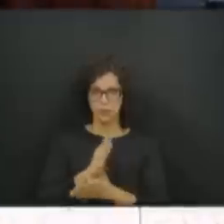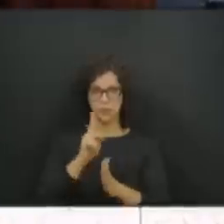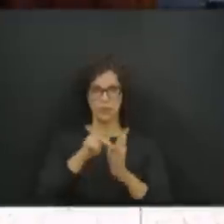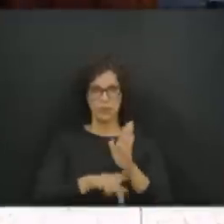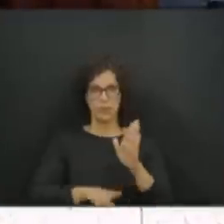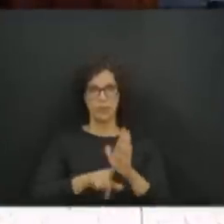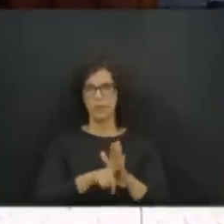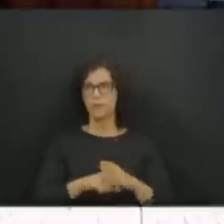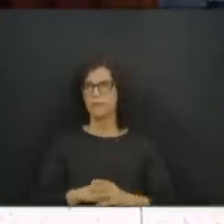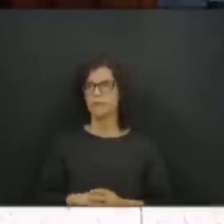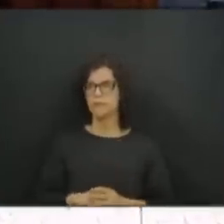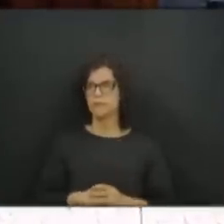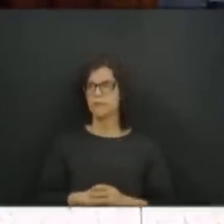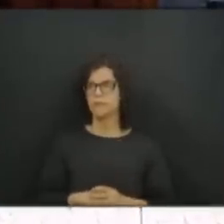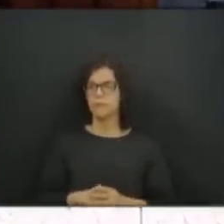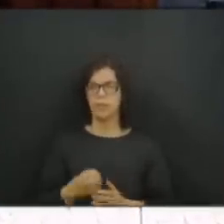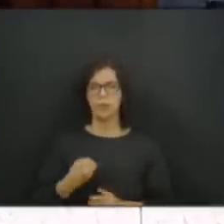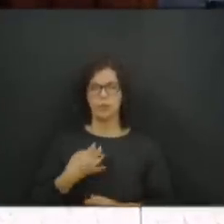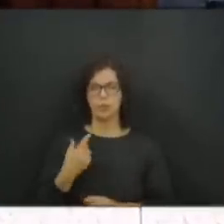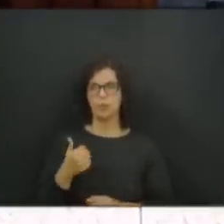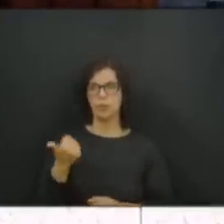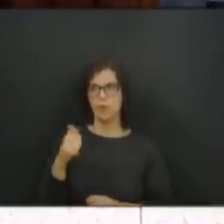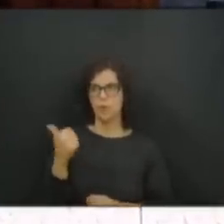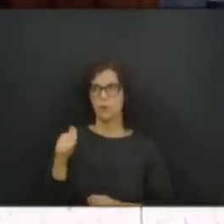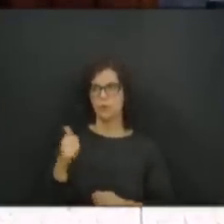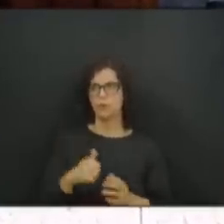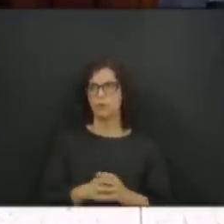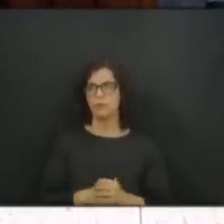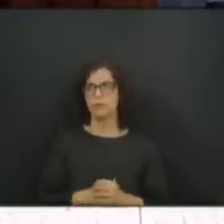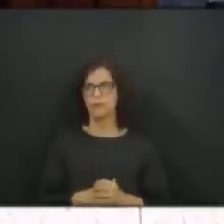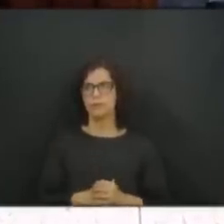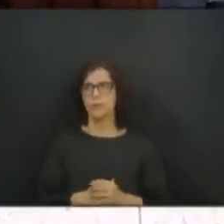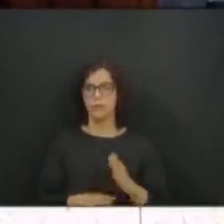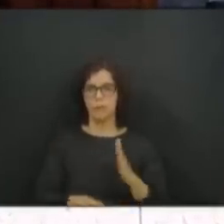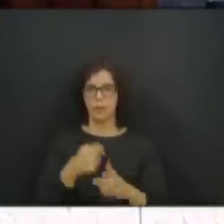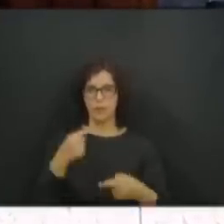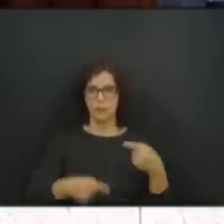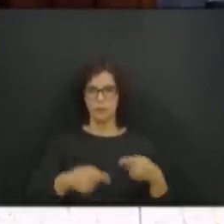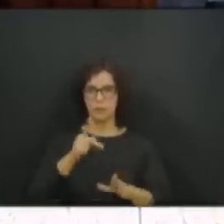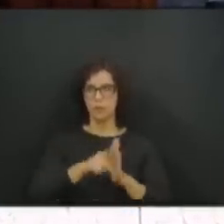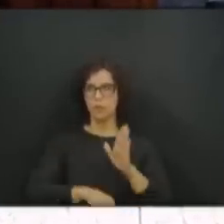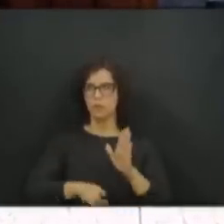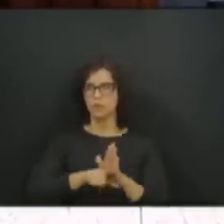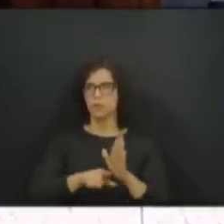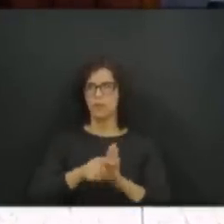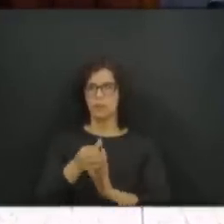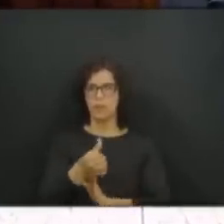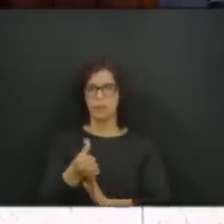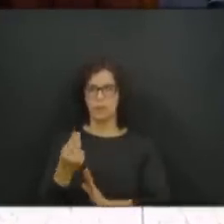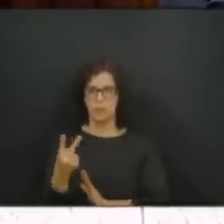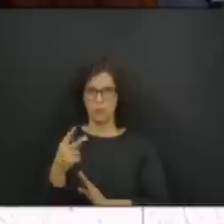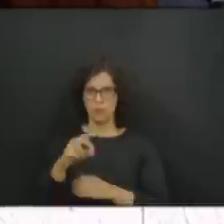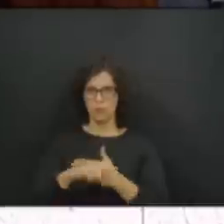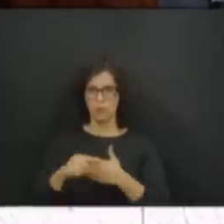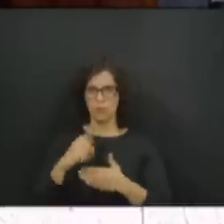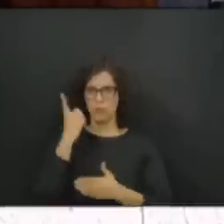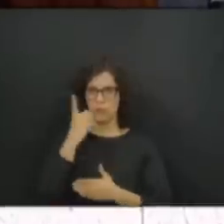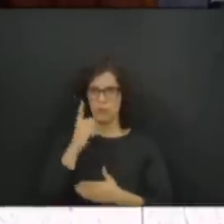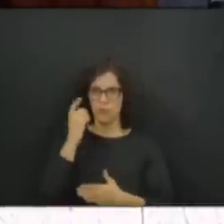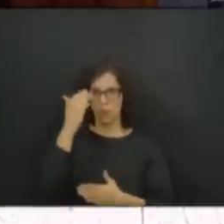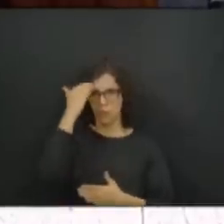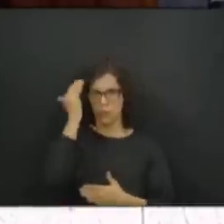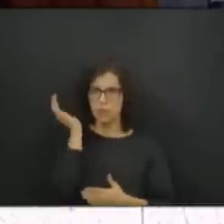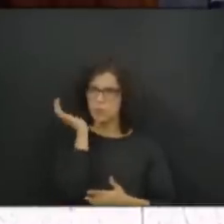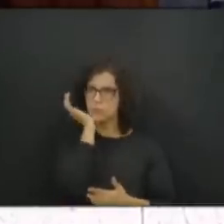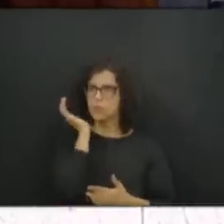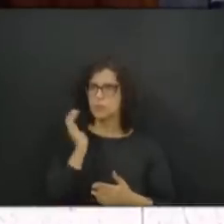aprovado o projeto e tem número 11 primeiro de discussão do projeto de lei 662 autoria deputada